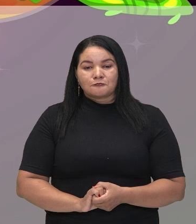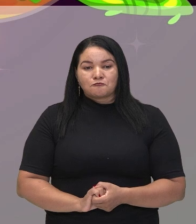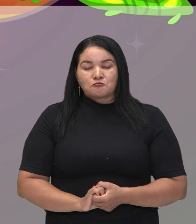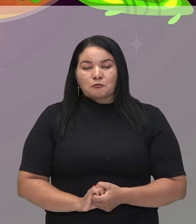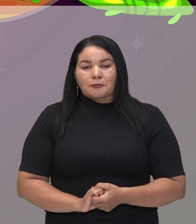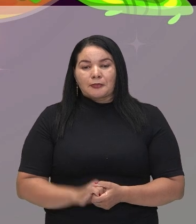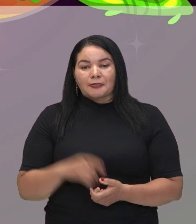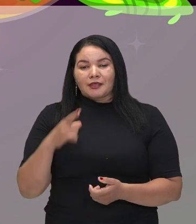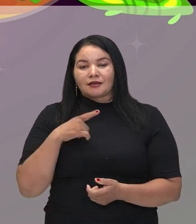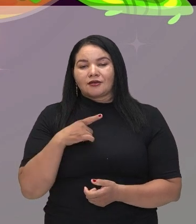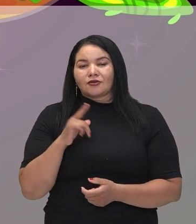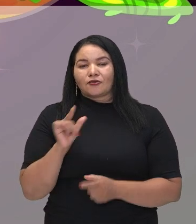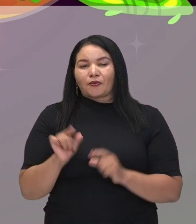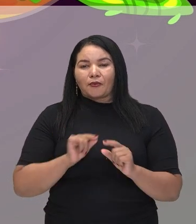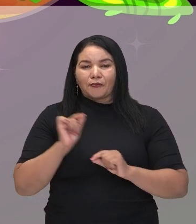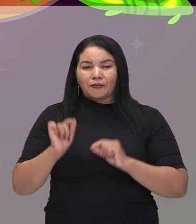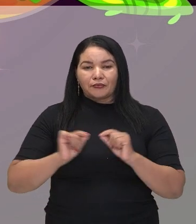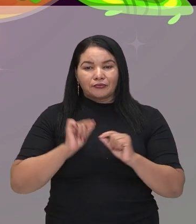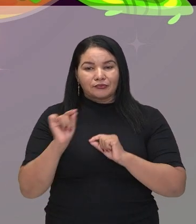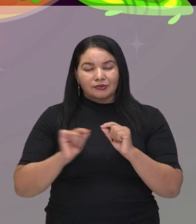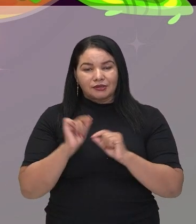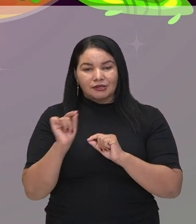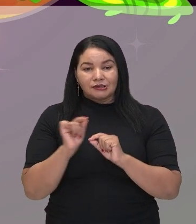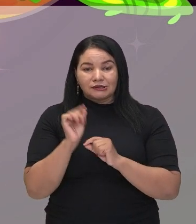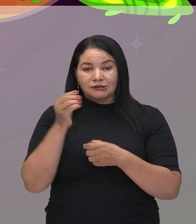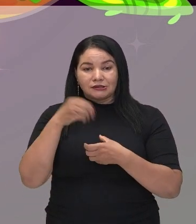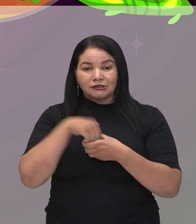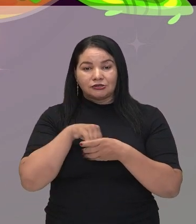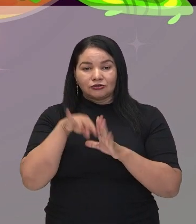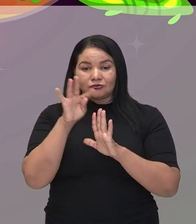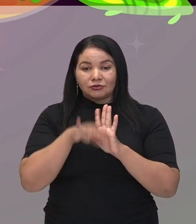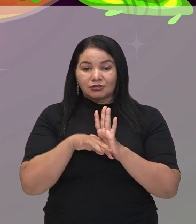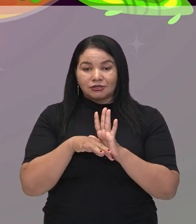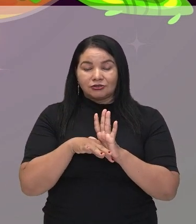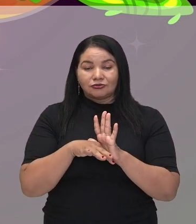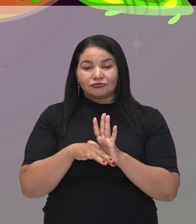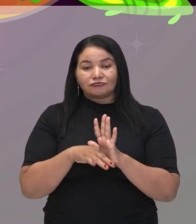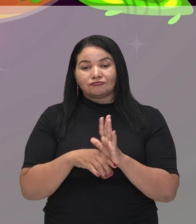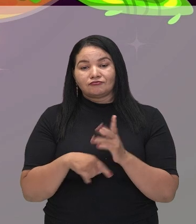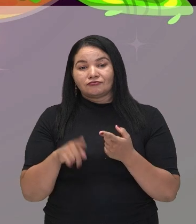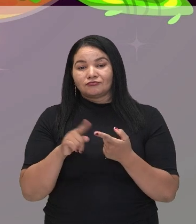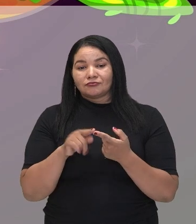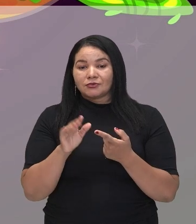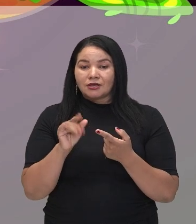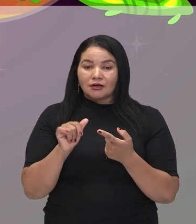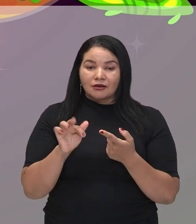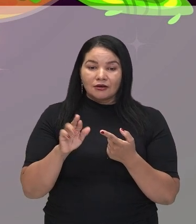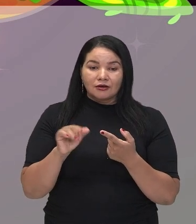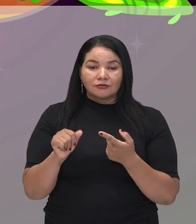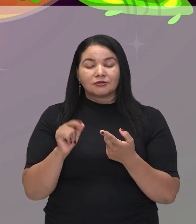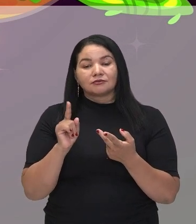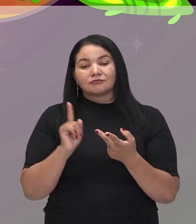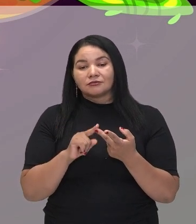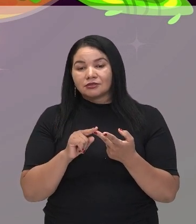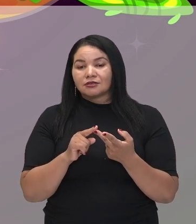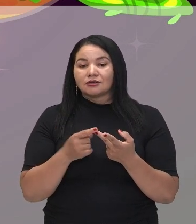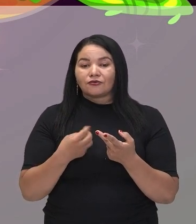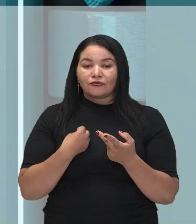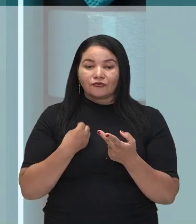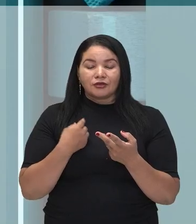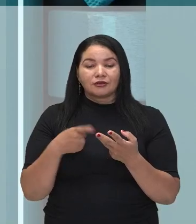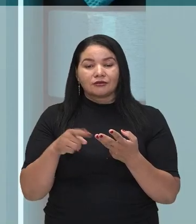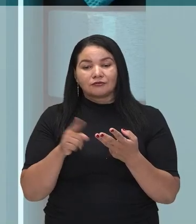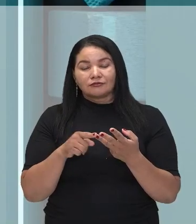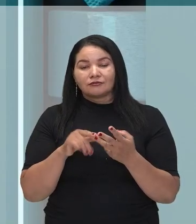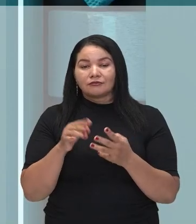Temos o que mais ali? O que mais falar no texto ali? Abrivo, vida, abrecultura, e é isso. Então,